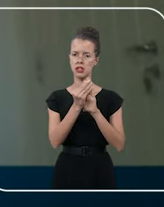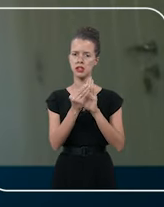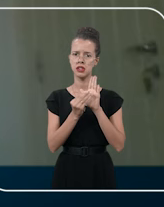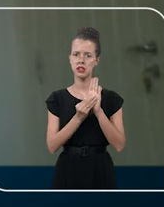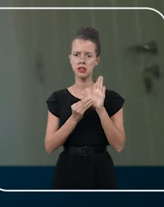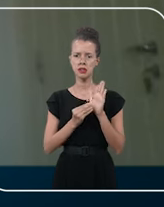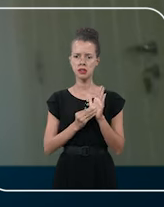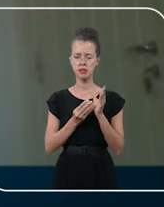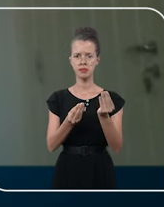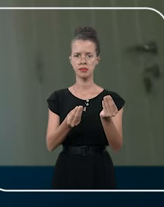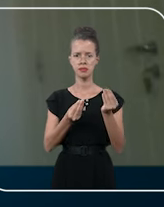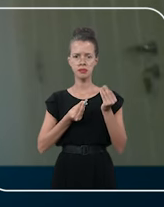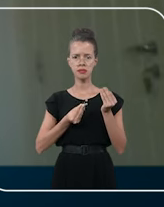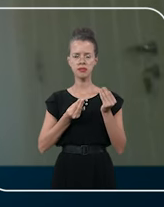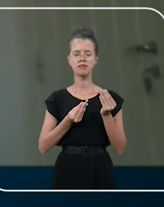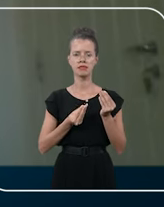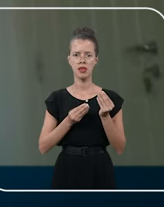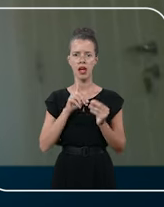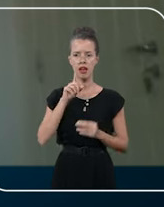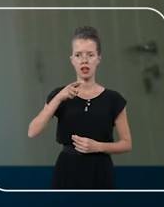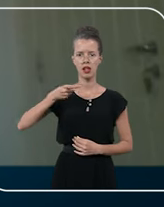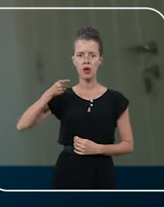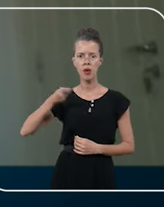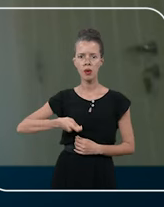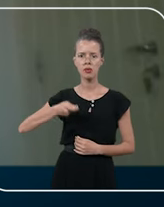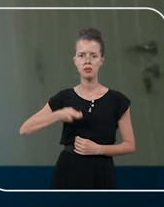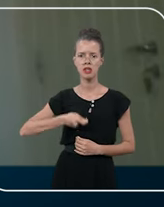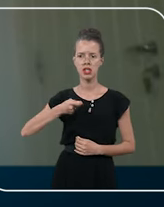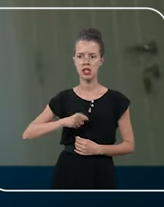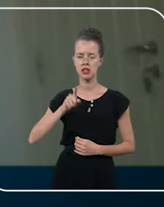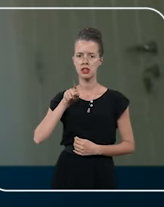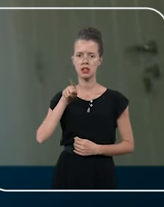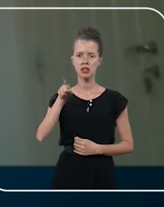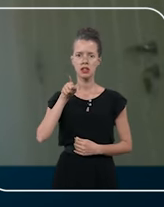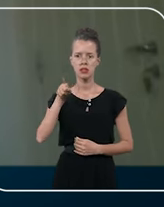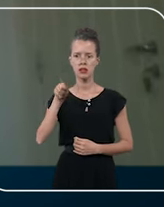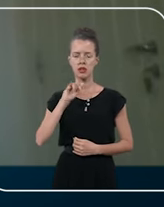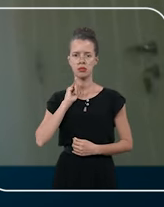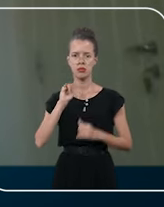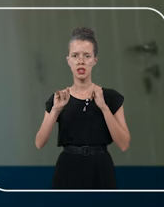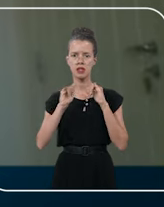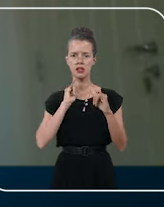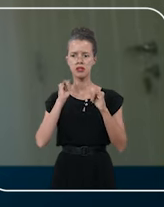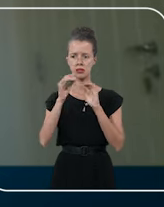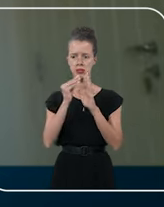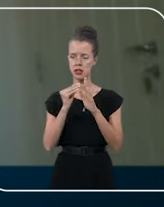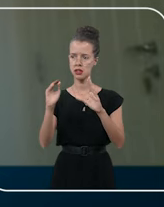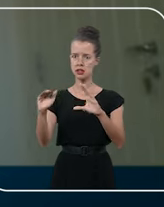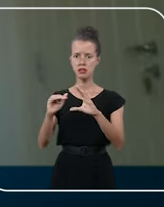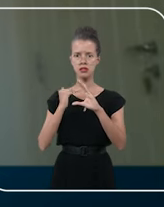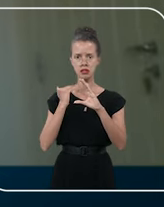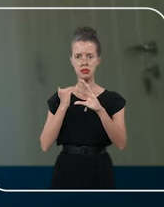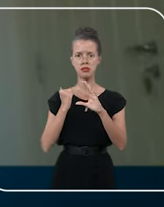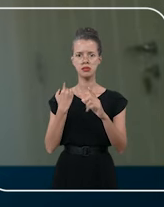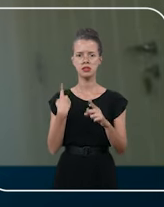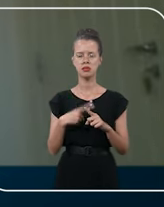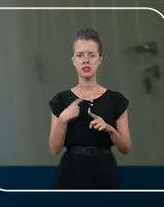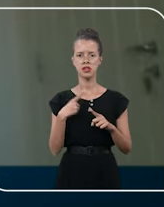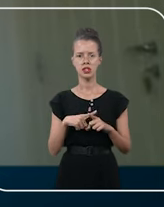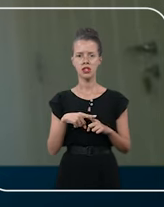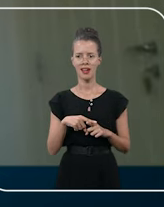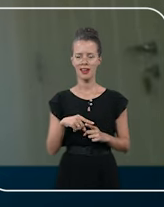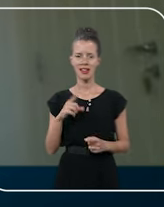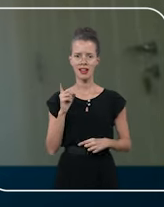É uma das obrigações que o controlador de dados tem, é de fornecer esses dados assim que o titular